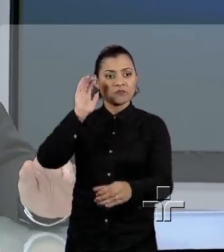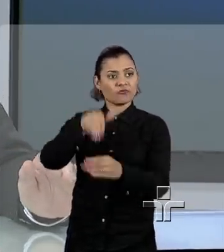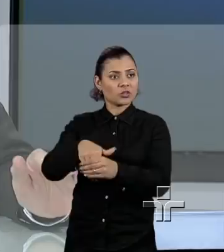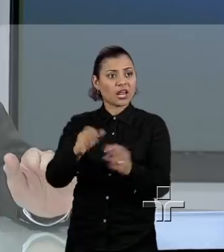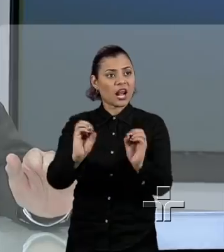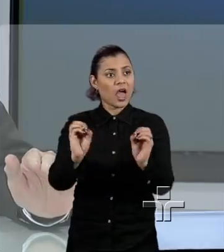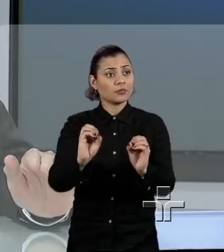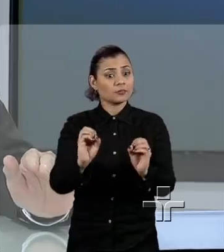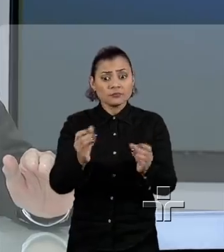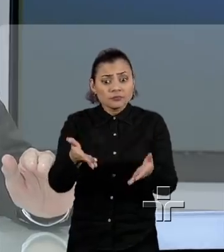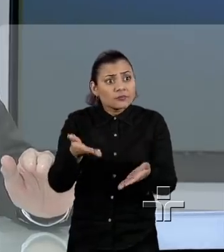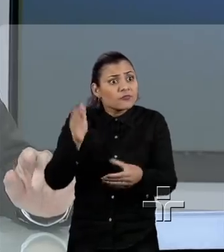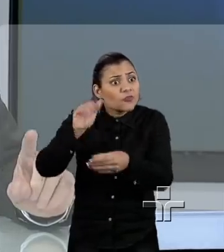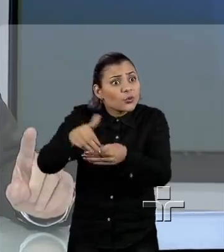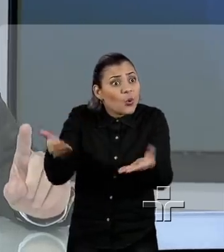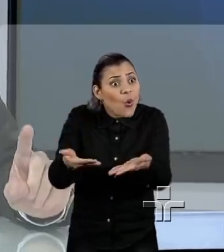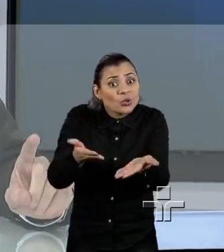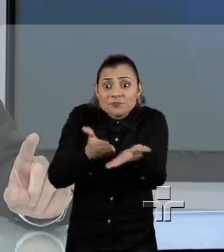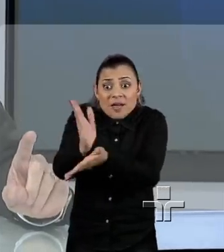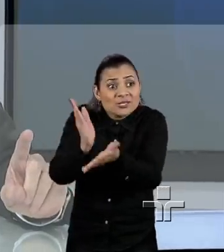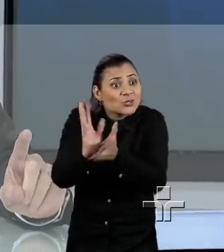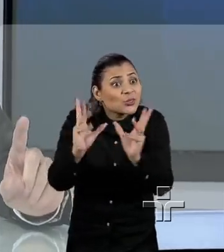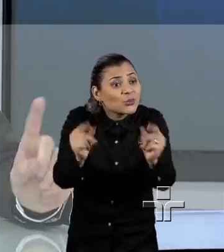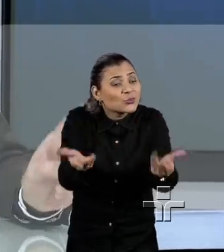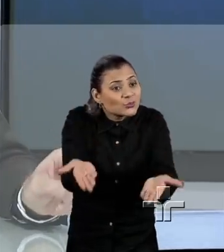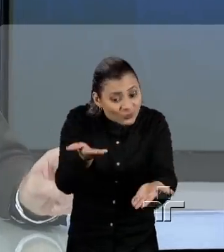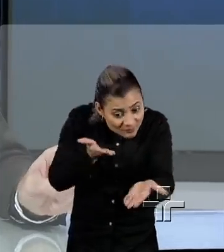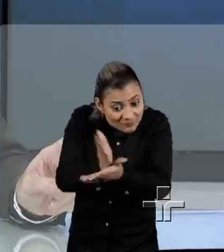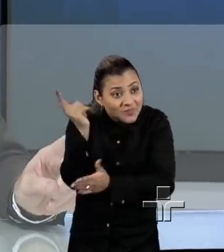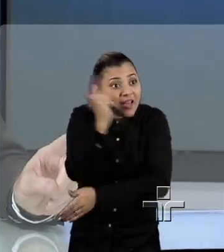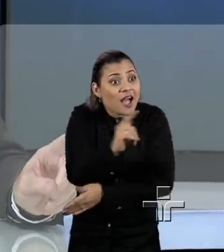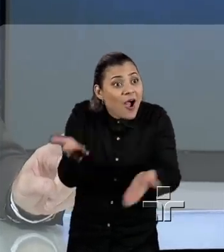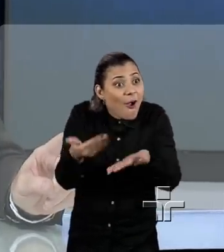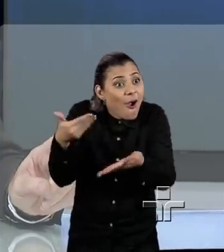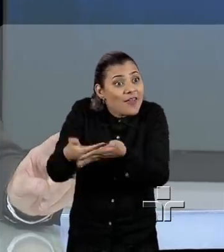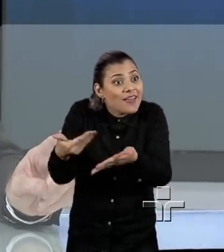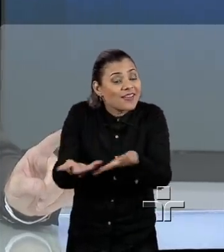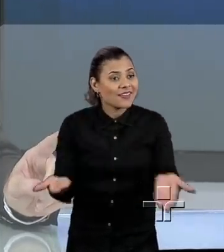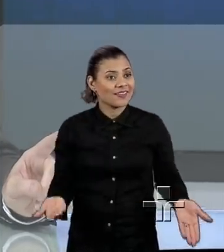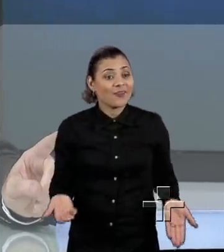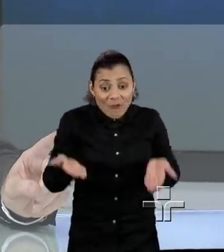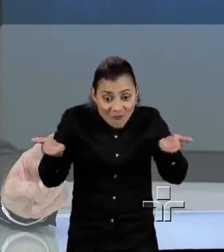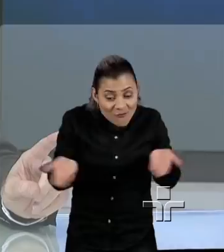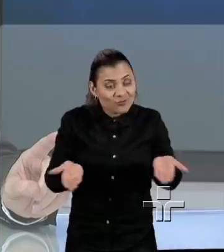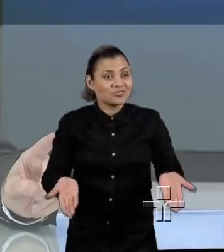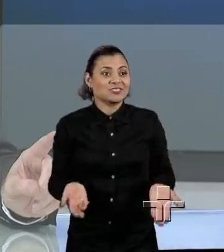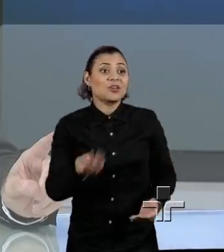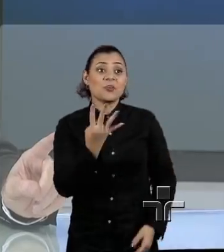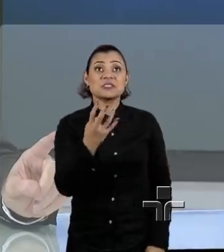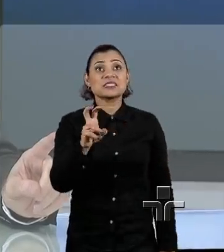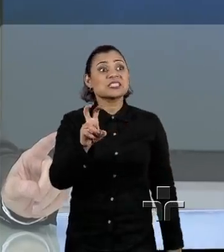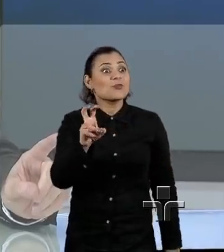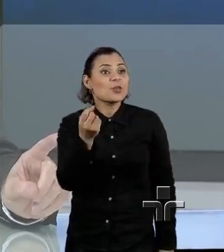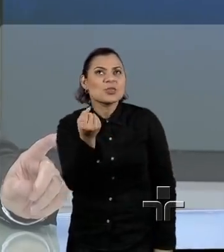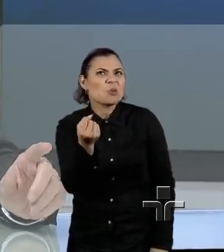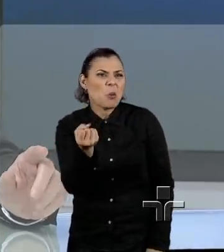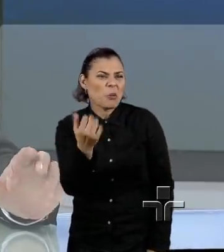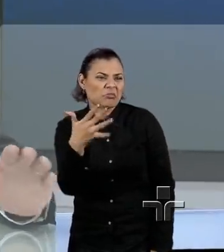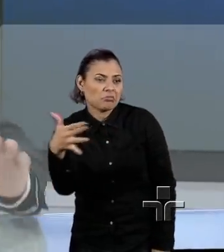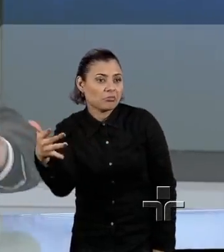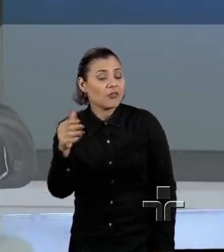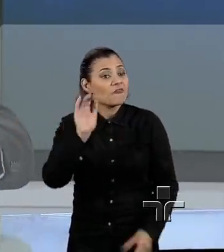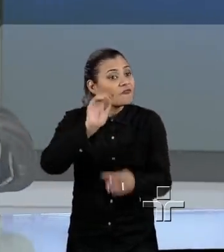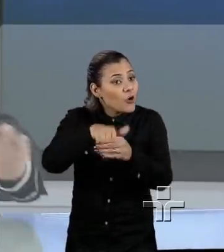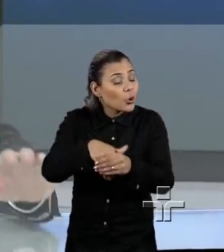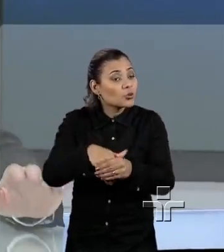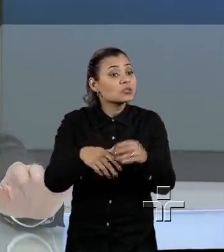partir de agora. Passou com maioria absoluta na Câmara e no Senado, 450 e poucos votos e 71